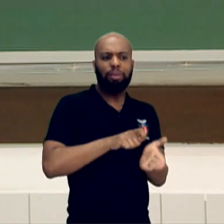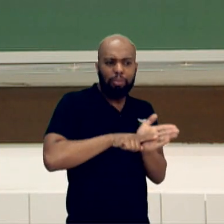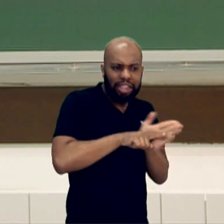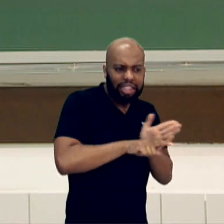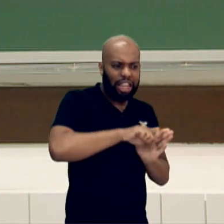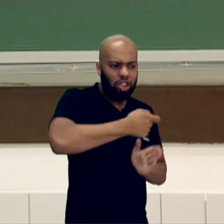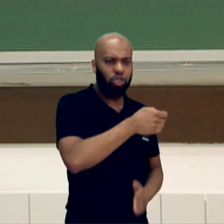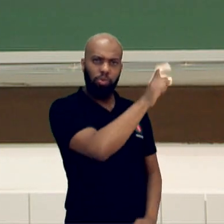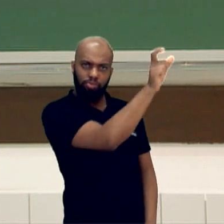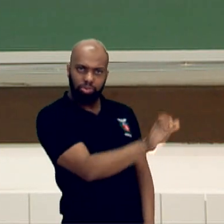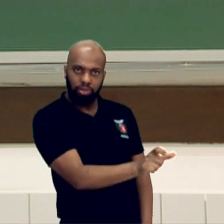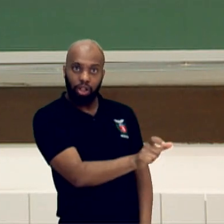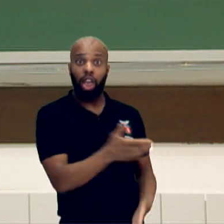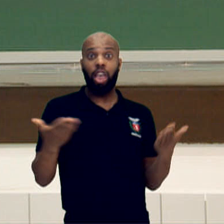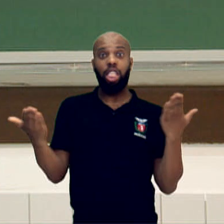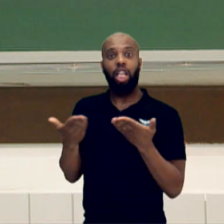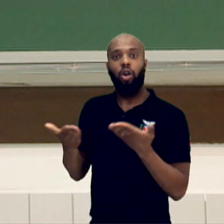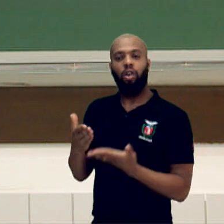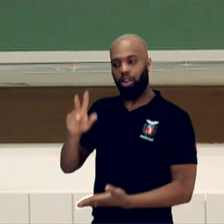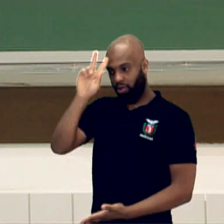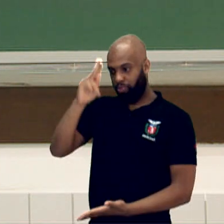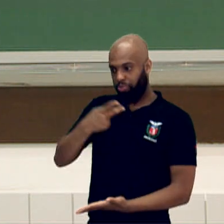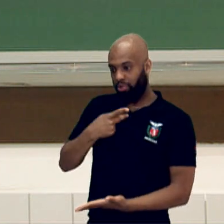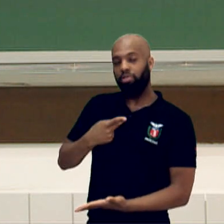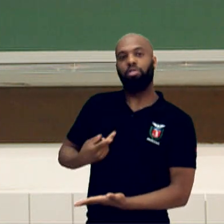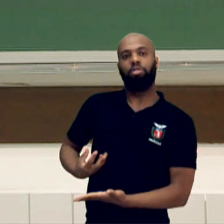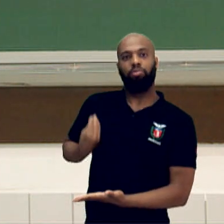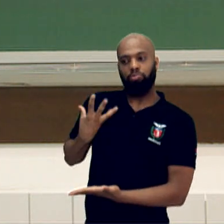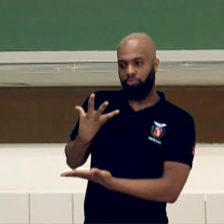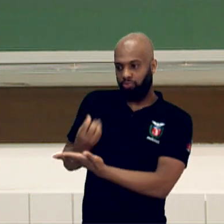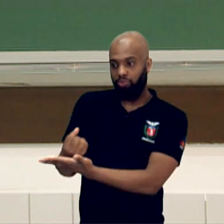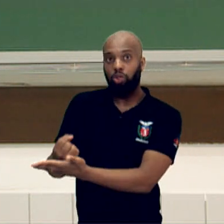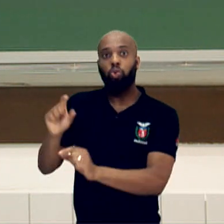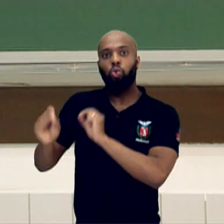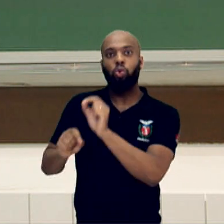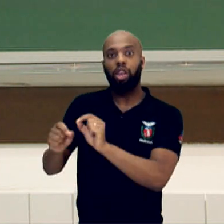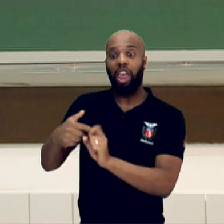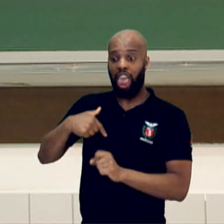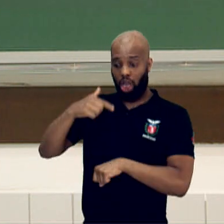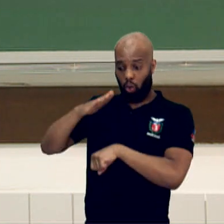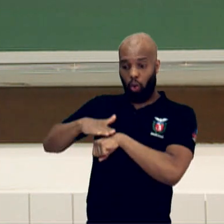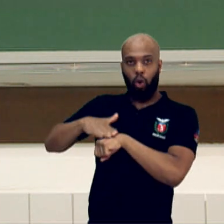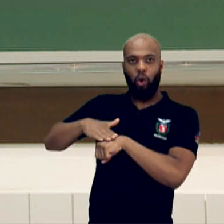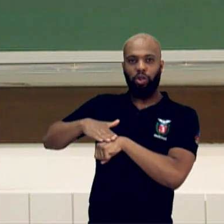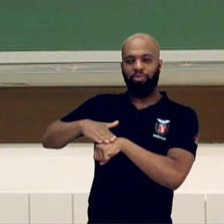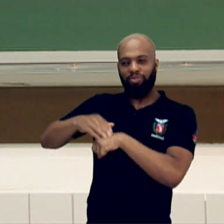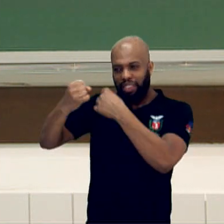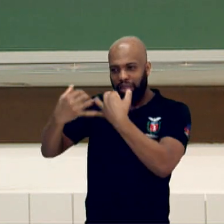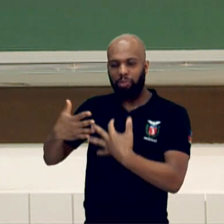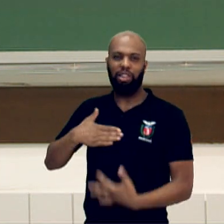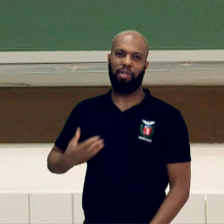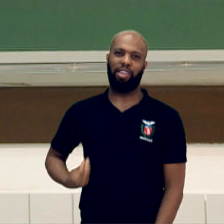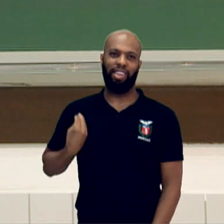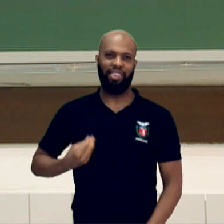dessa pessoa. Já a autobiografia é relato da própria pessoa, ok?